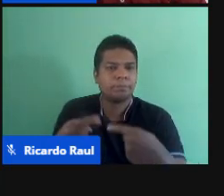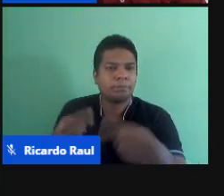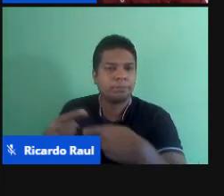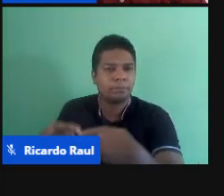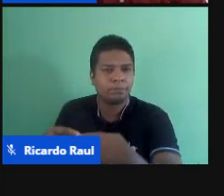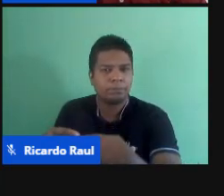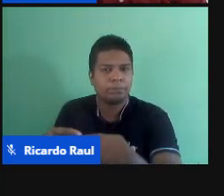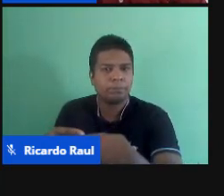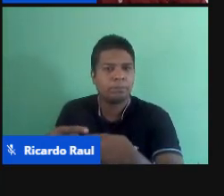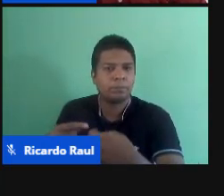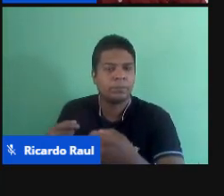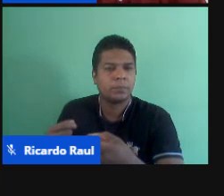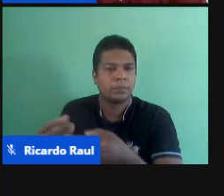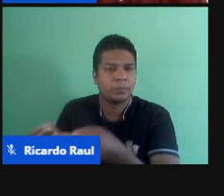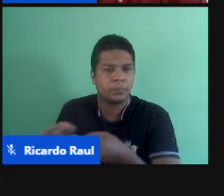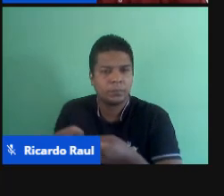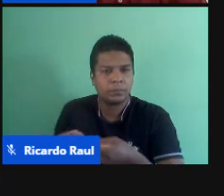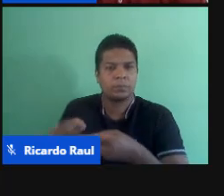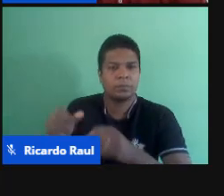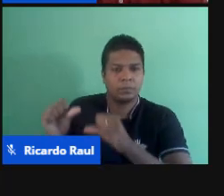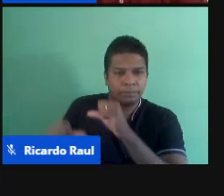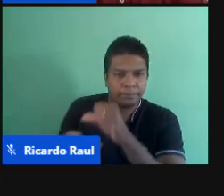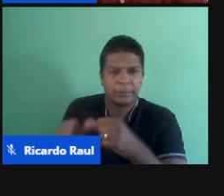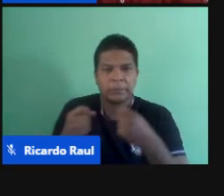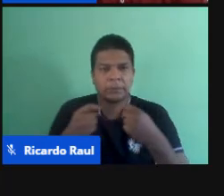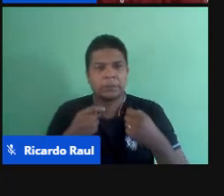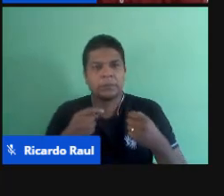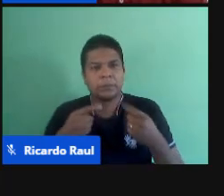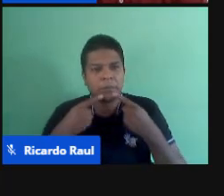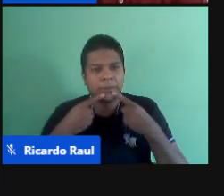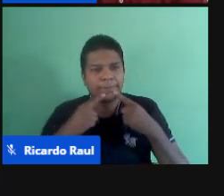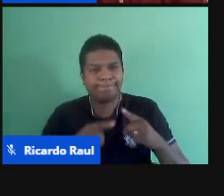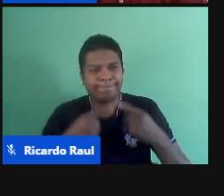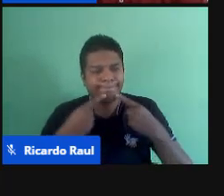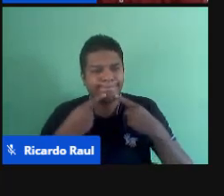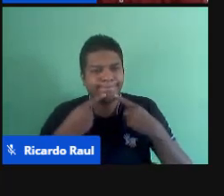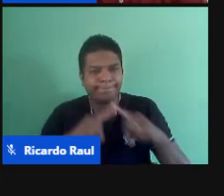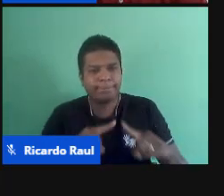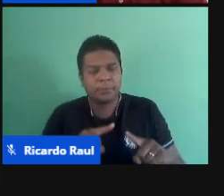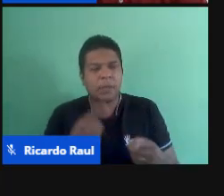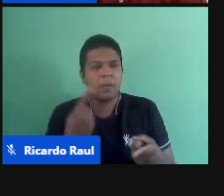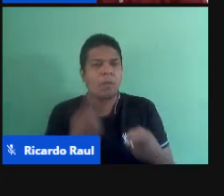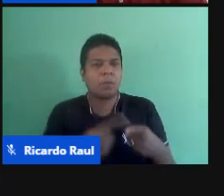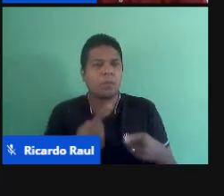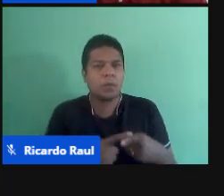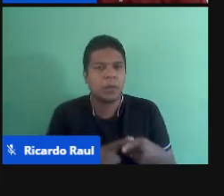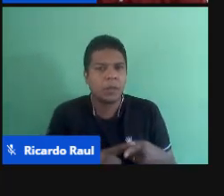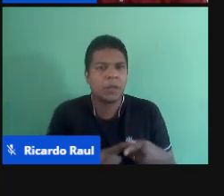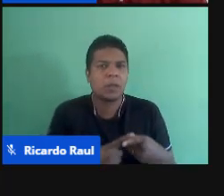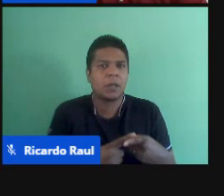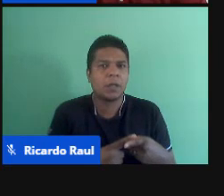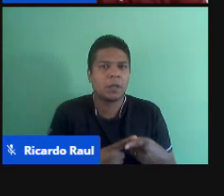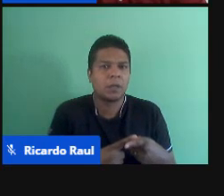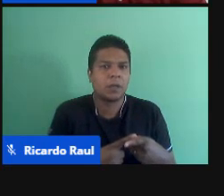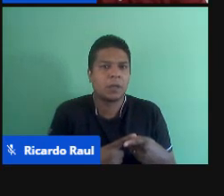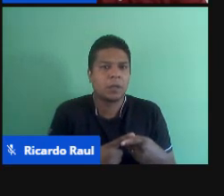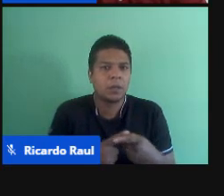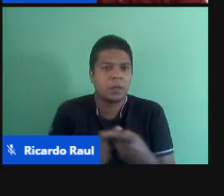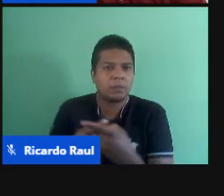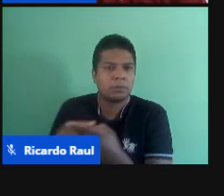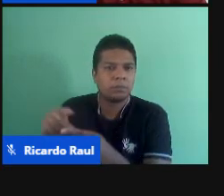recebe trocas, recebe críticas, porque a gente reproduz um modelo que já